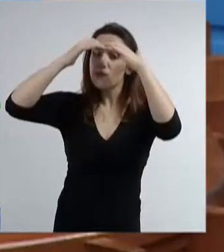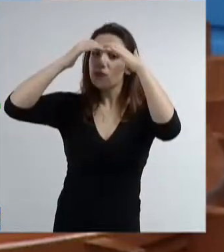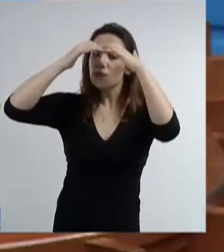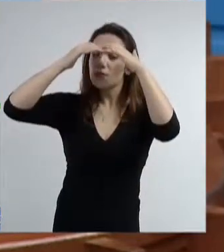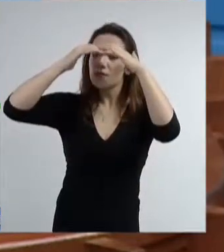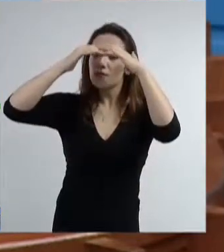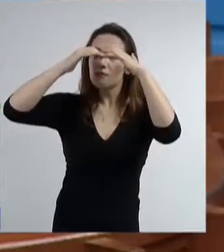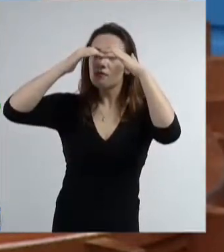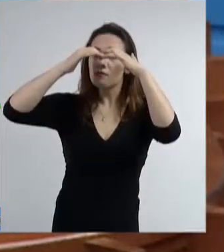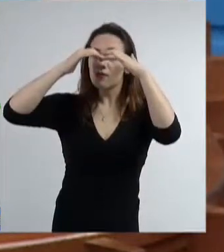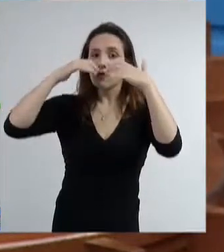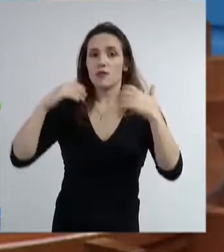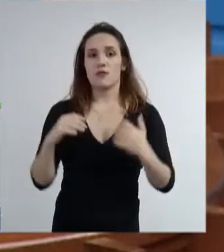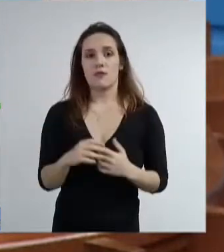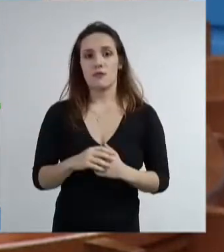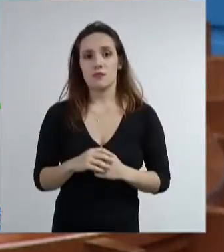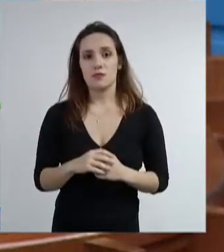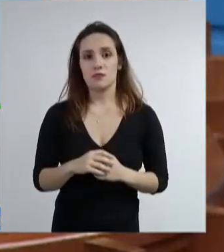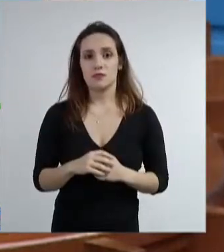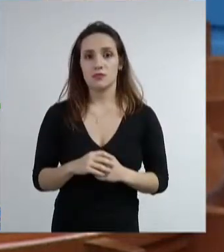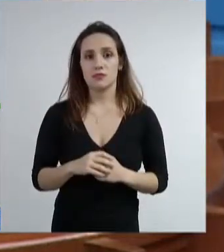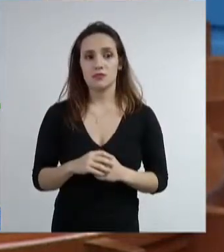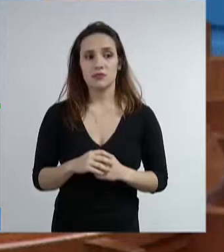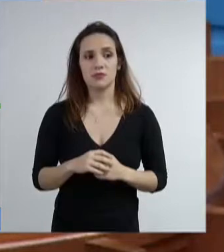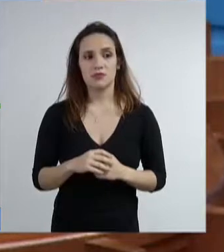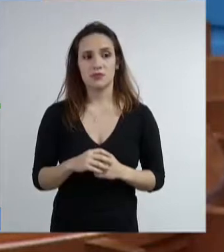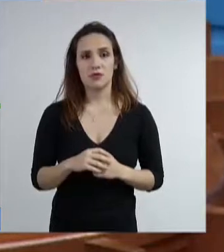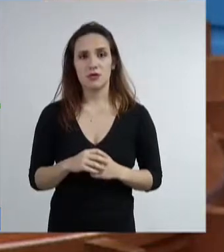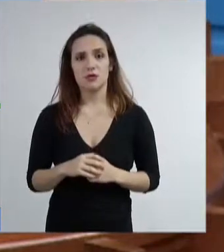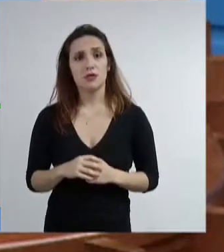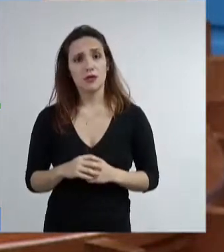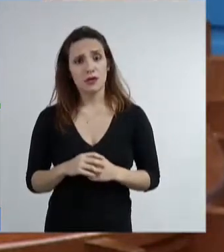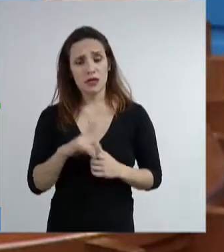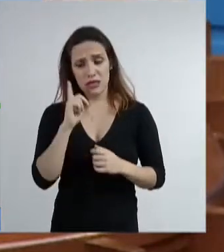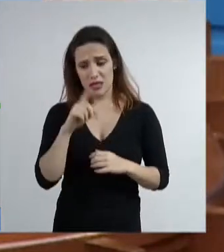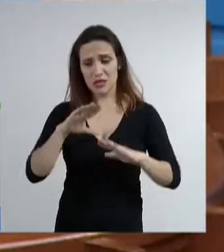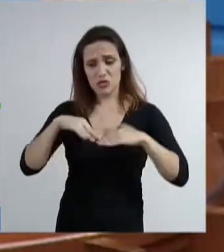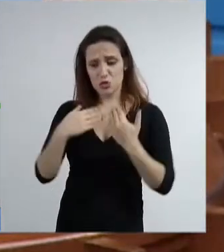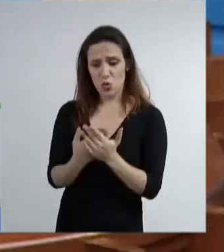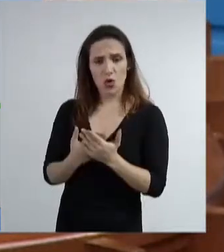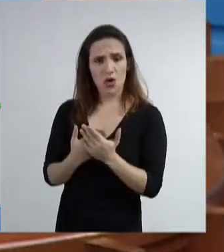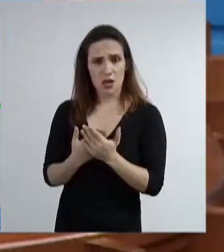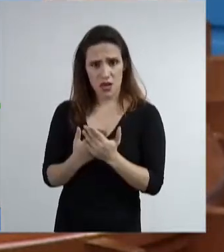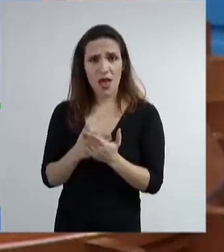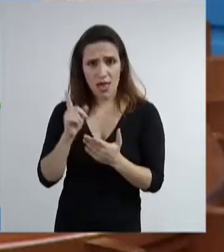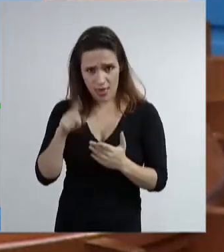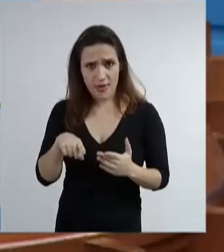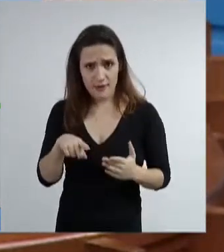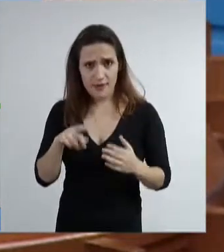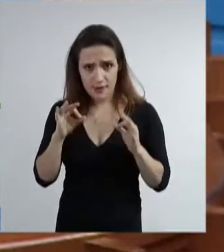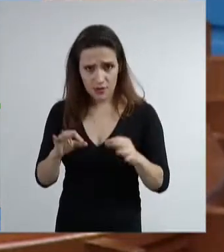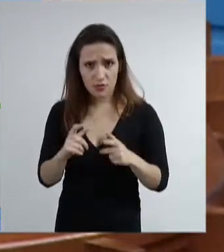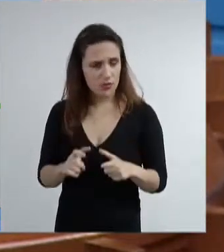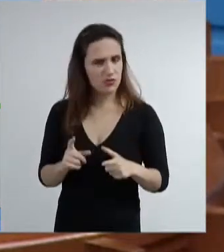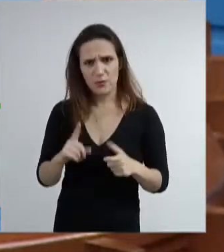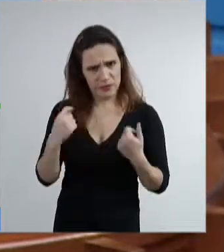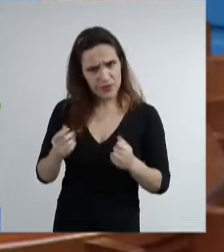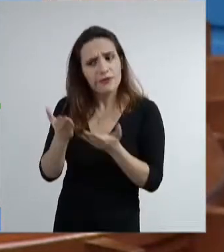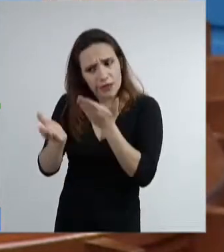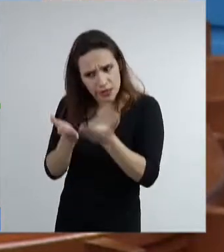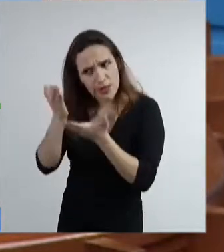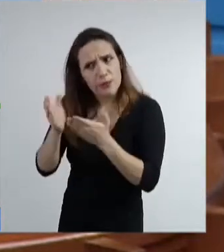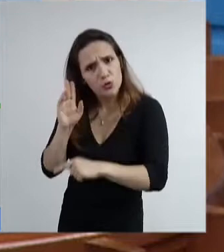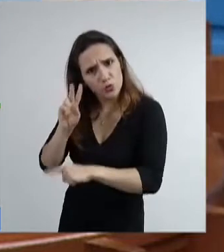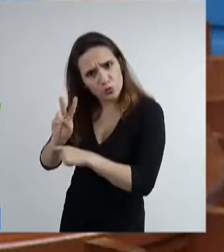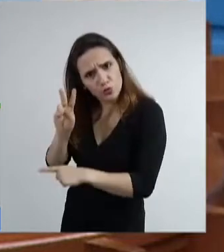deveriam ou não deveriam estar na escola mais, deveriam estar recebendo um tratamento.